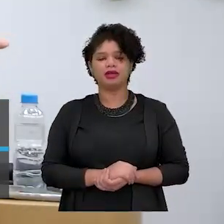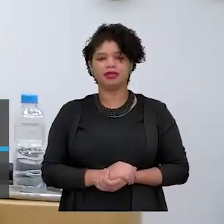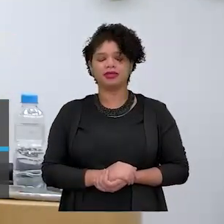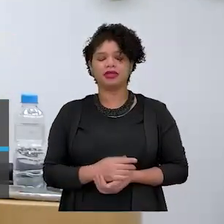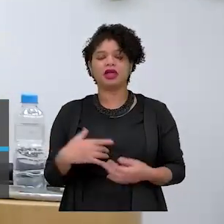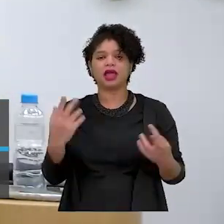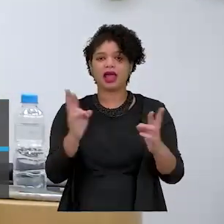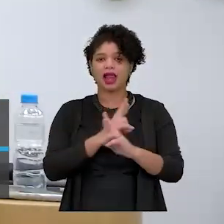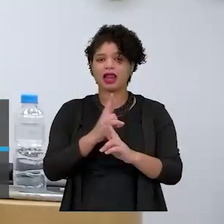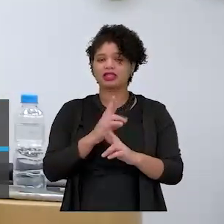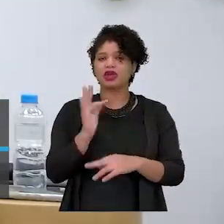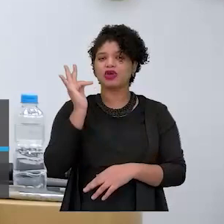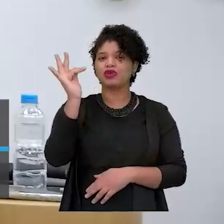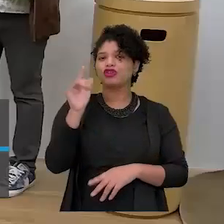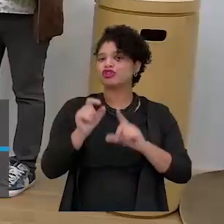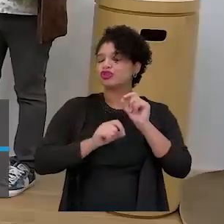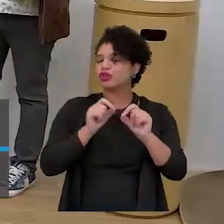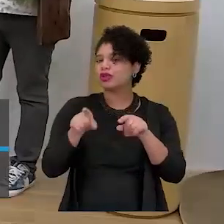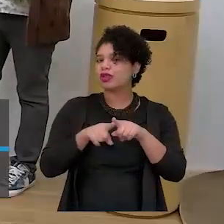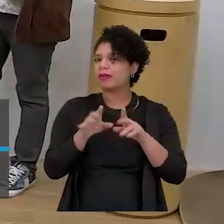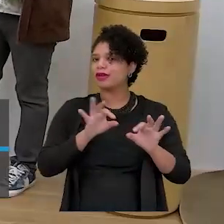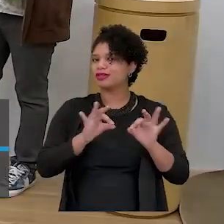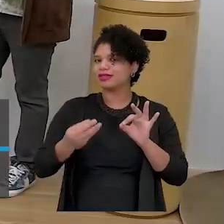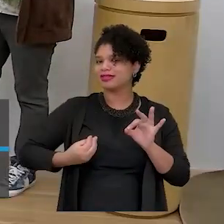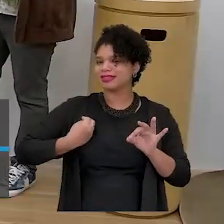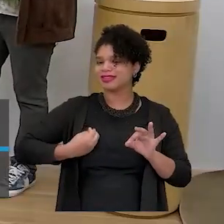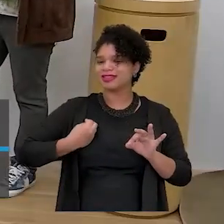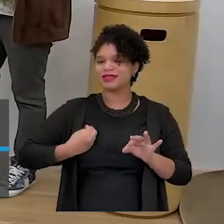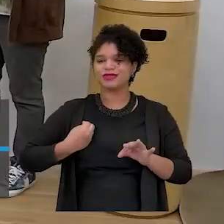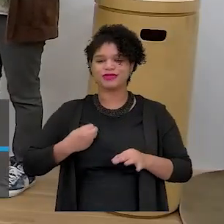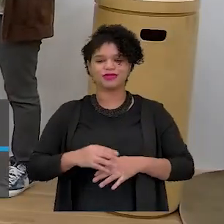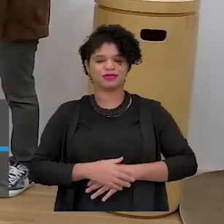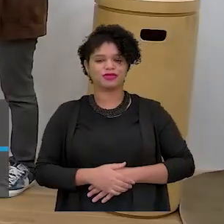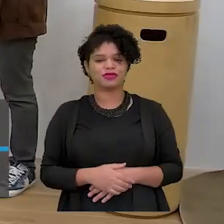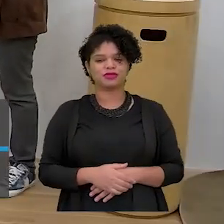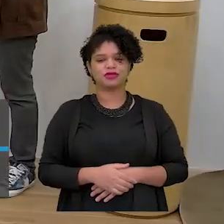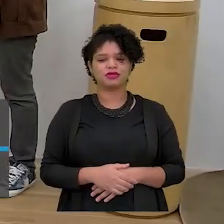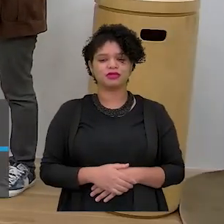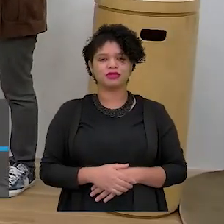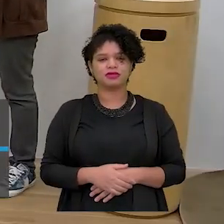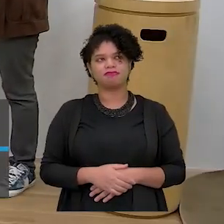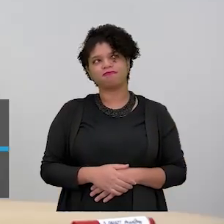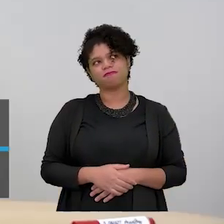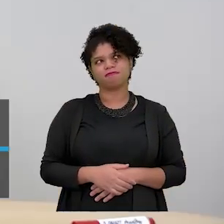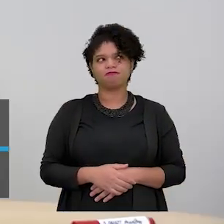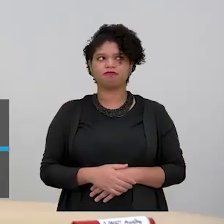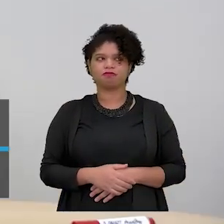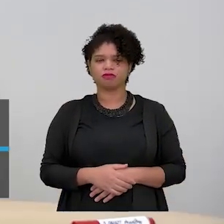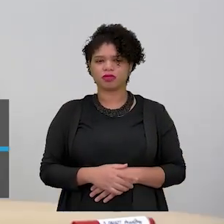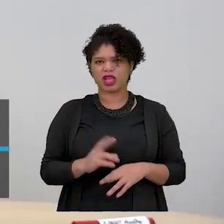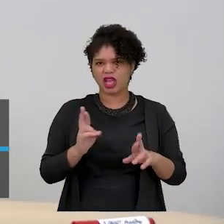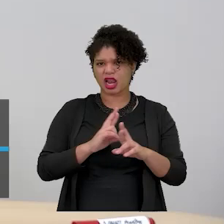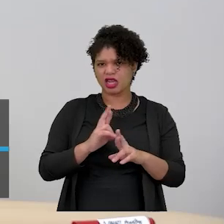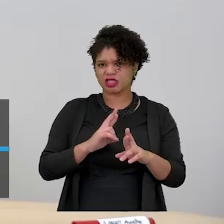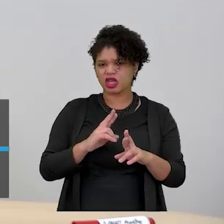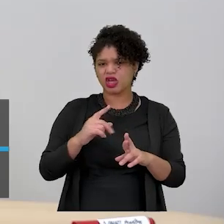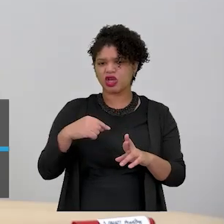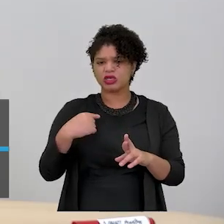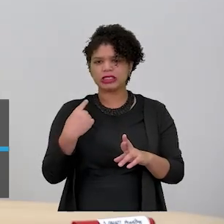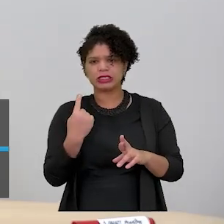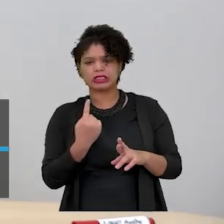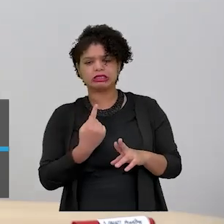que temos com o futuro e o nosso projeto de vida? Bom, é uma relação que a gente